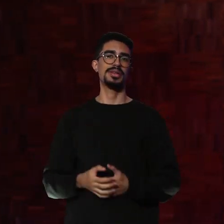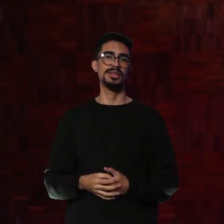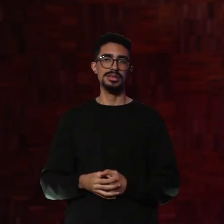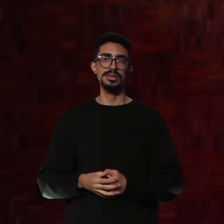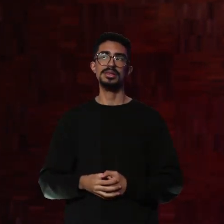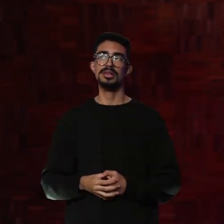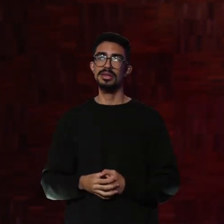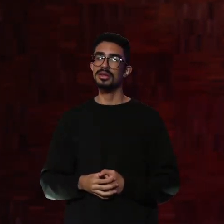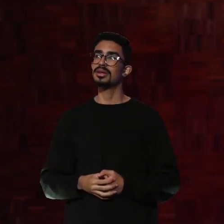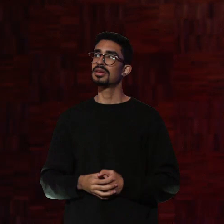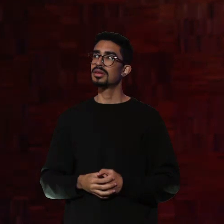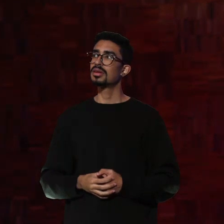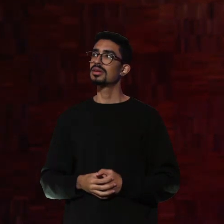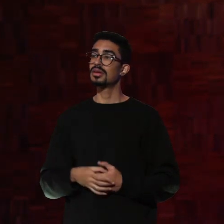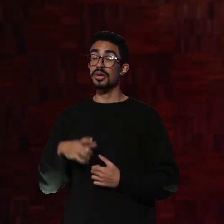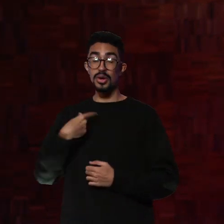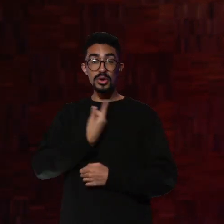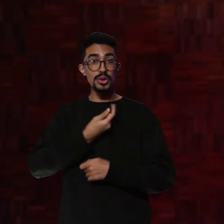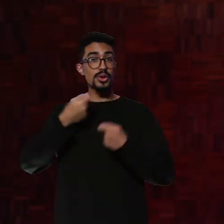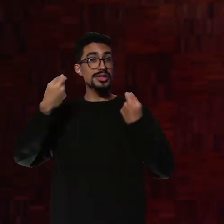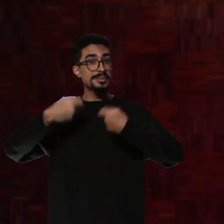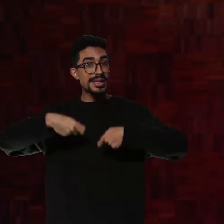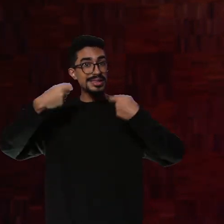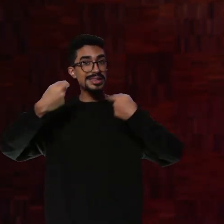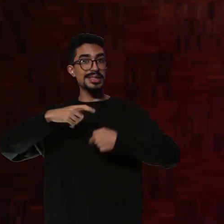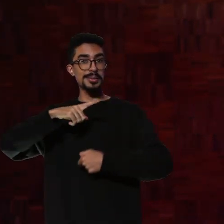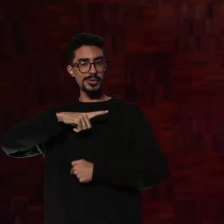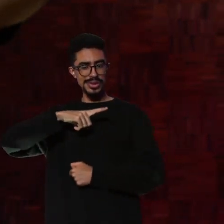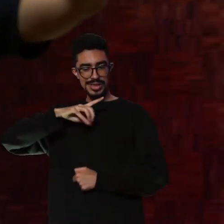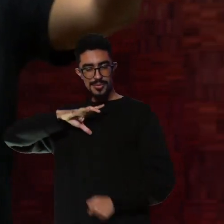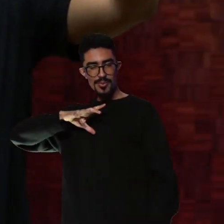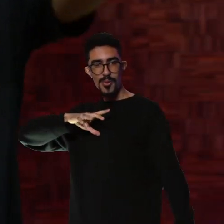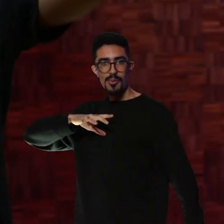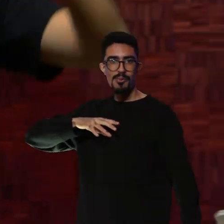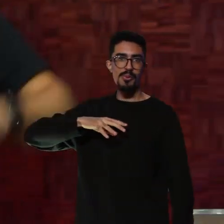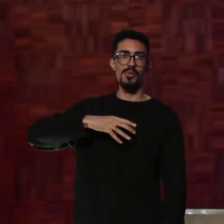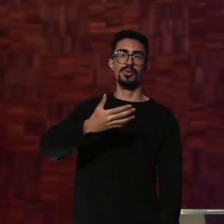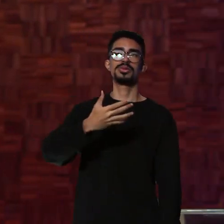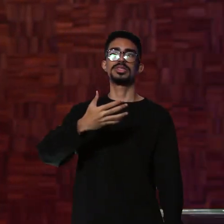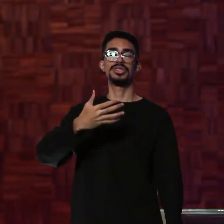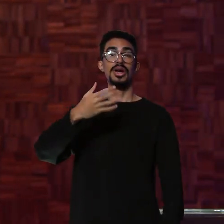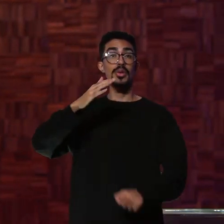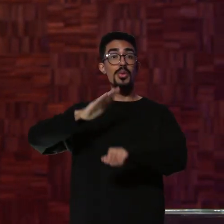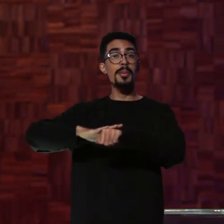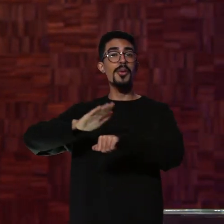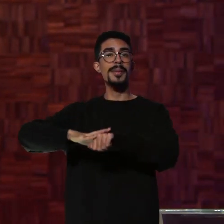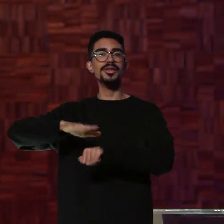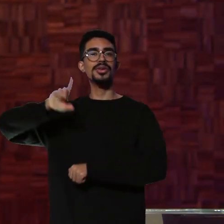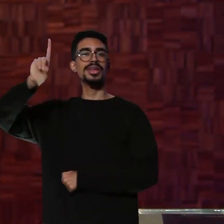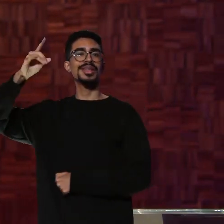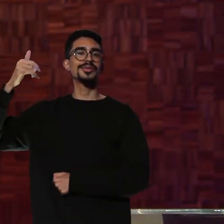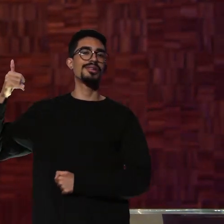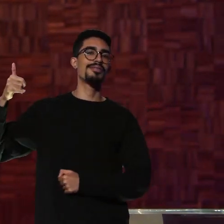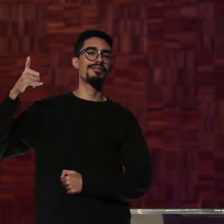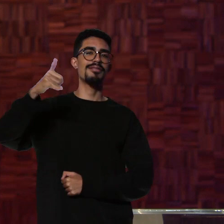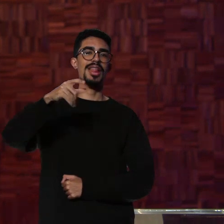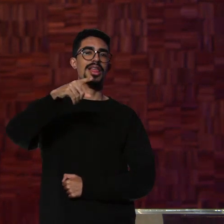E não estratégia medrosa, ousada do Espírito. Na hora que Deus falar, você vai e faz.